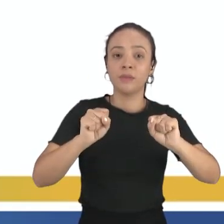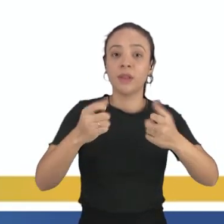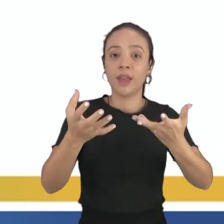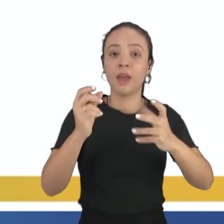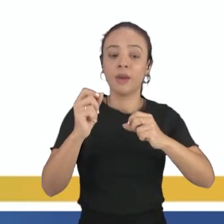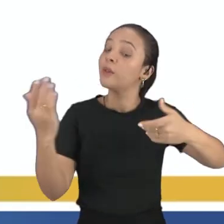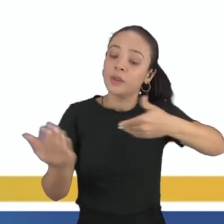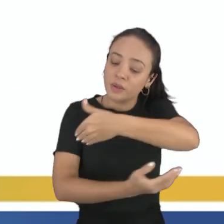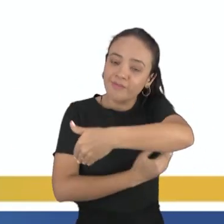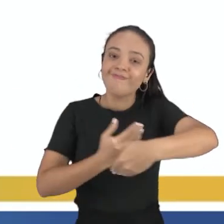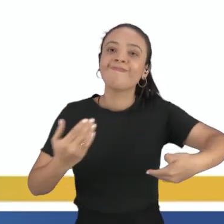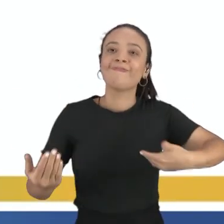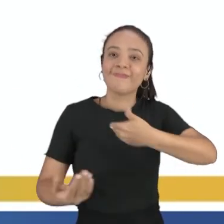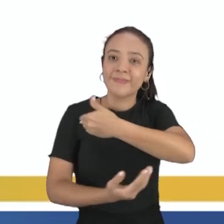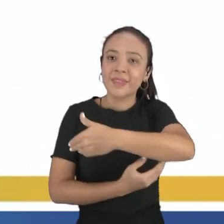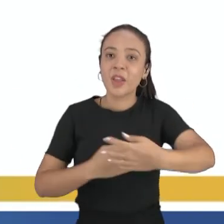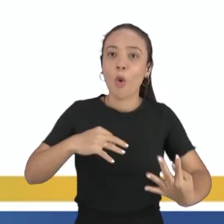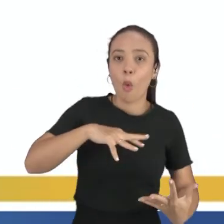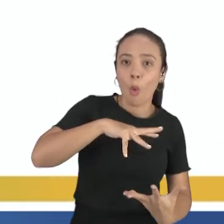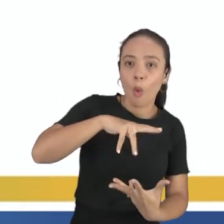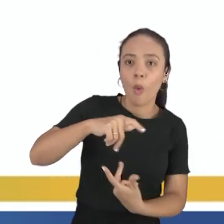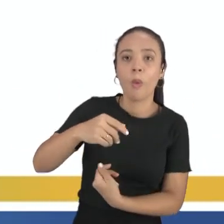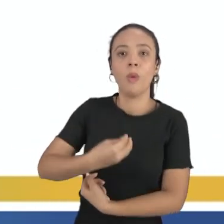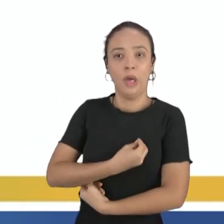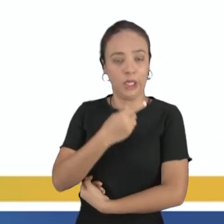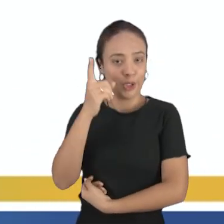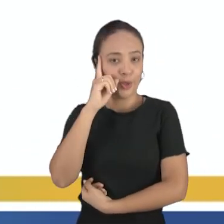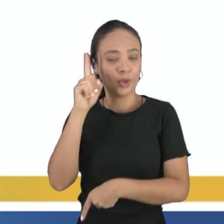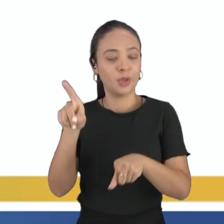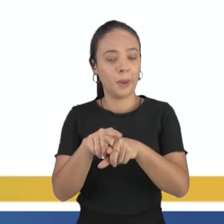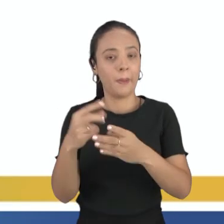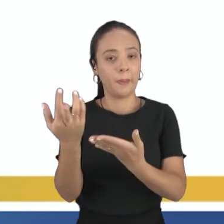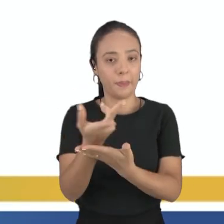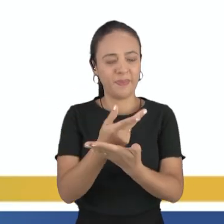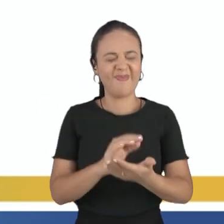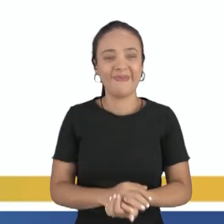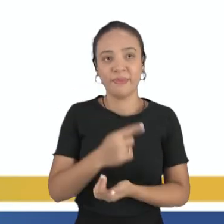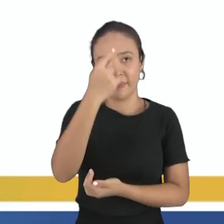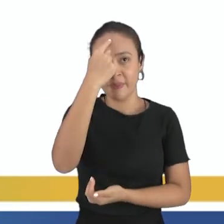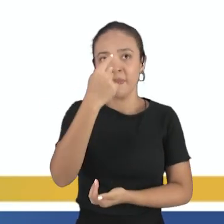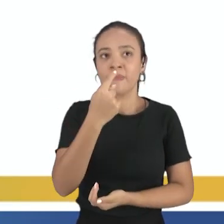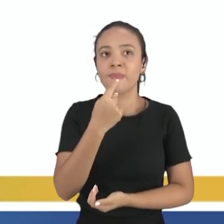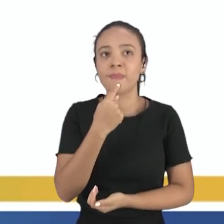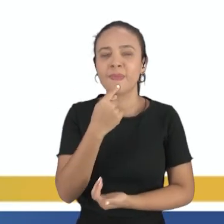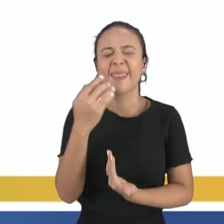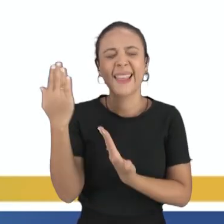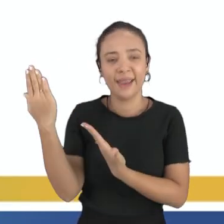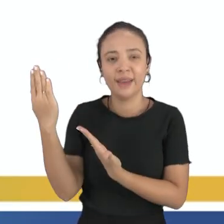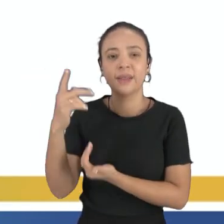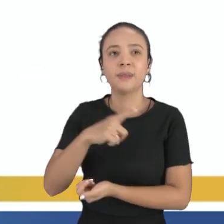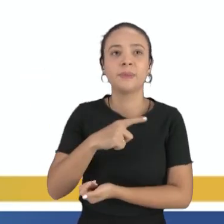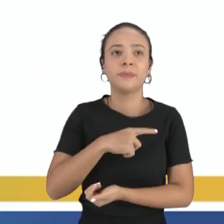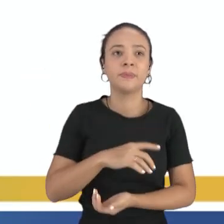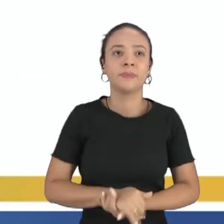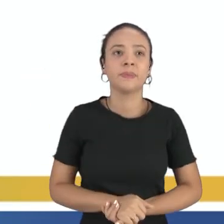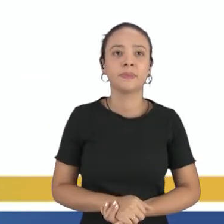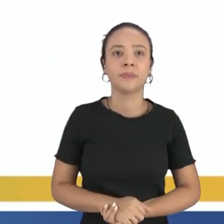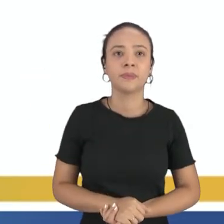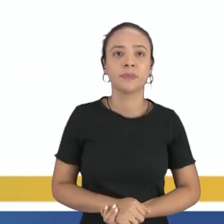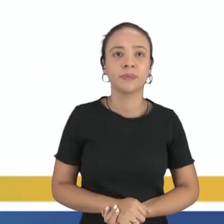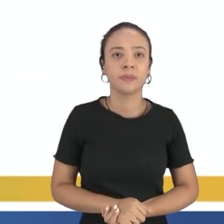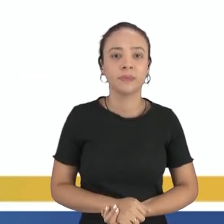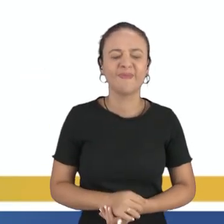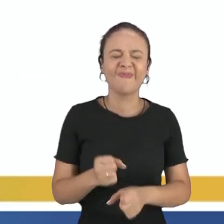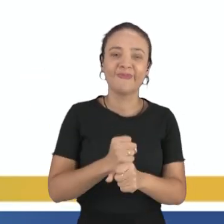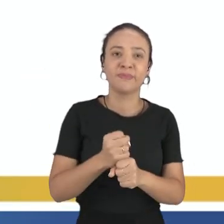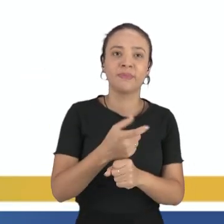uma integração entre o mundo cotidiano e a arte. Na imagem, uma performance de Marina Abramovic, no